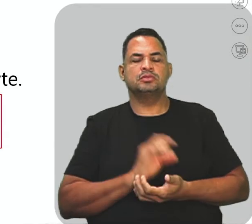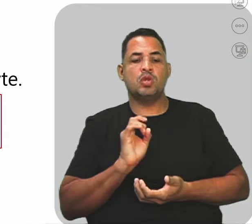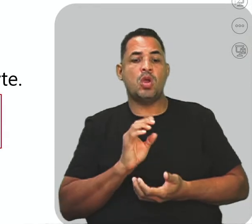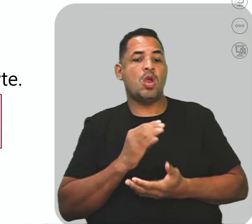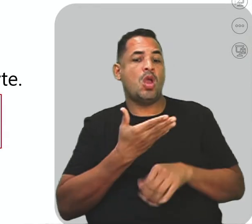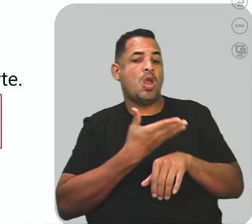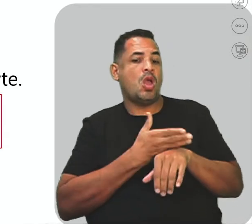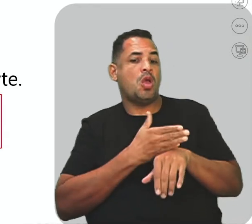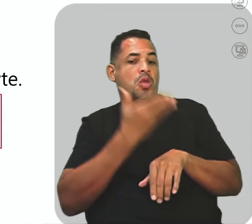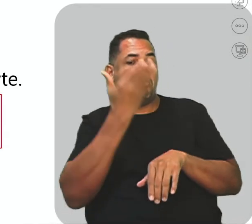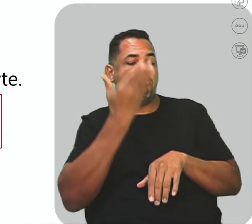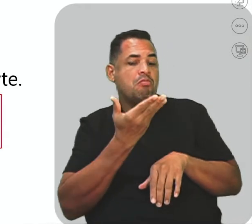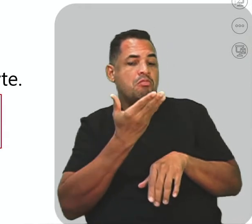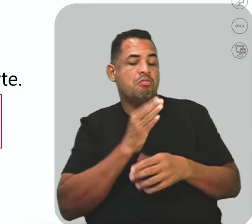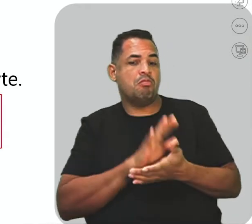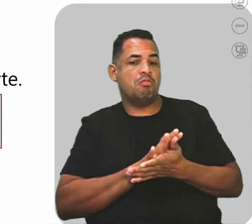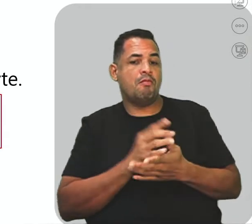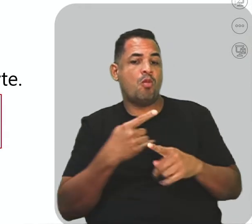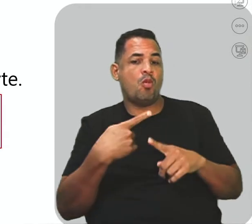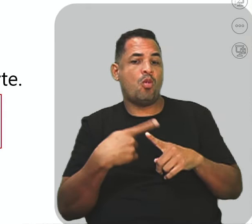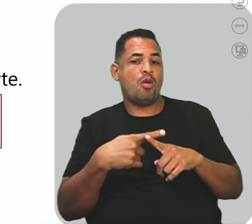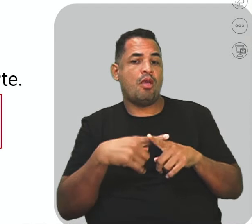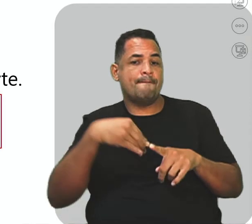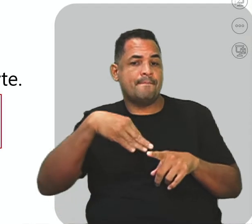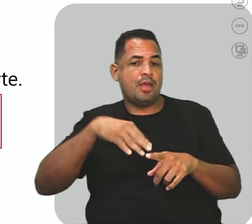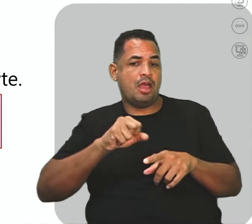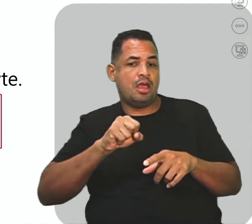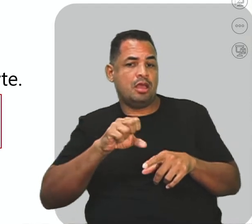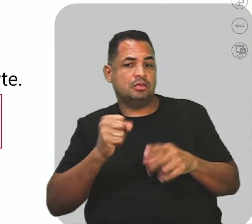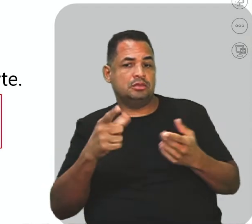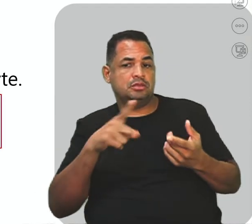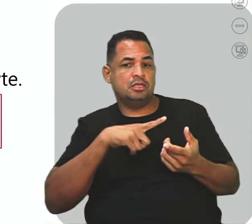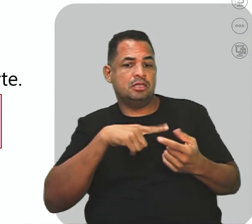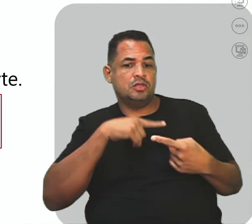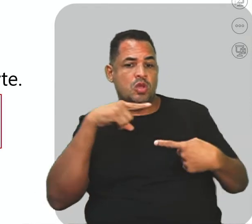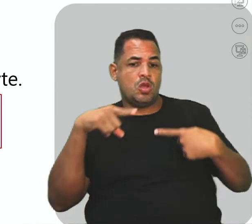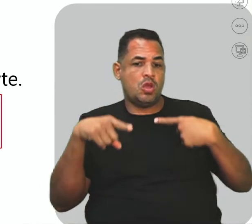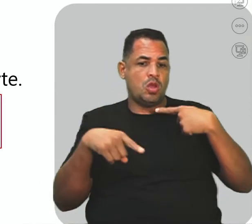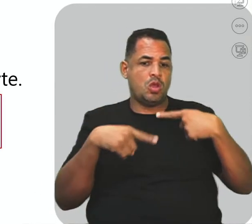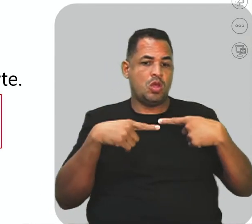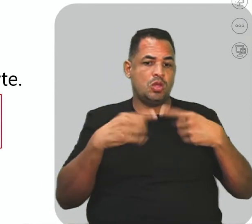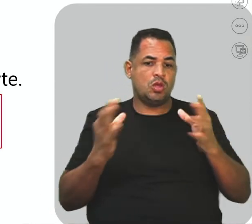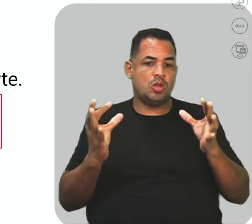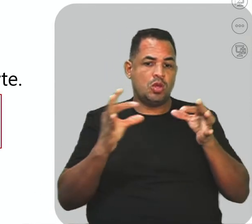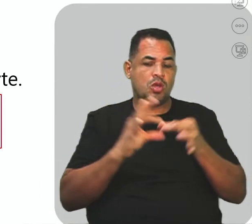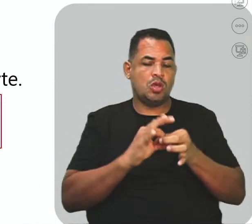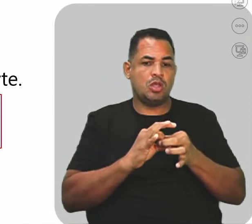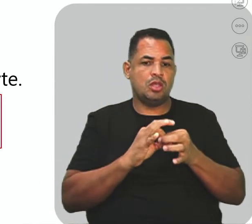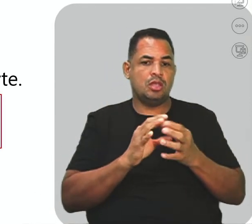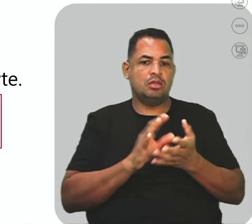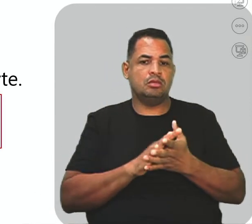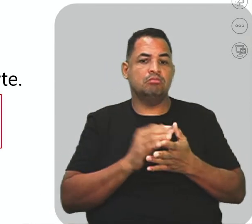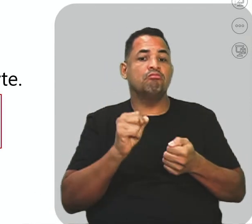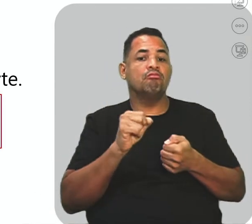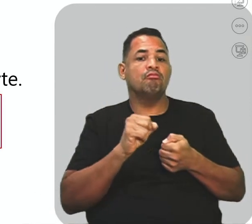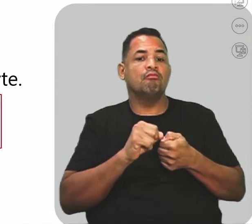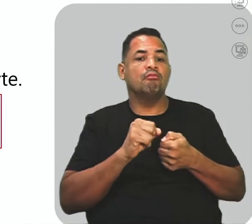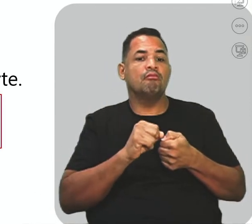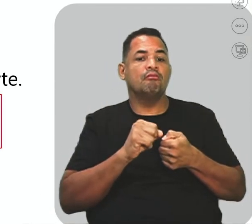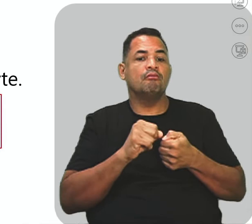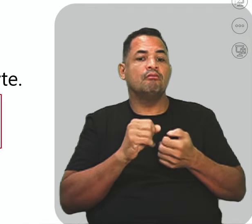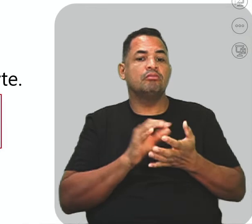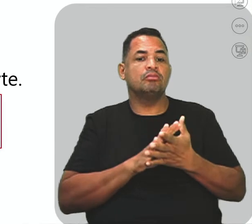exercício, porque a conjunção mais teve essa função ali contextualizada, fazer apenas